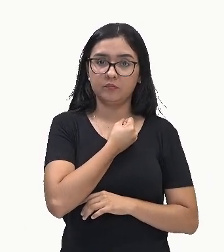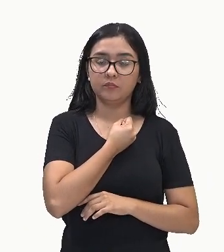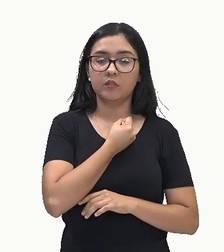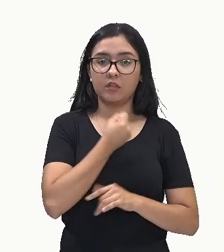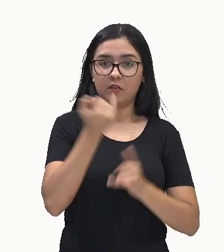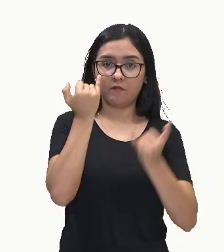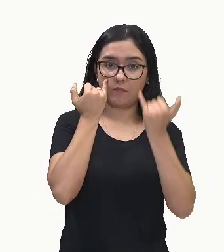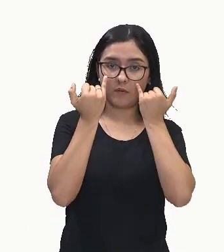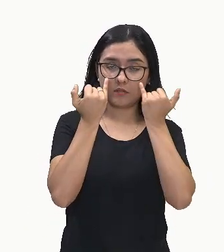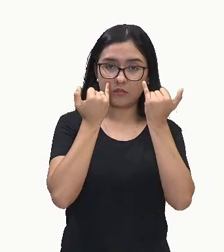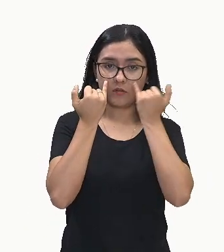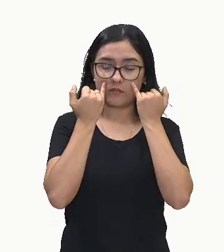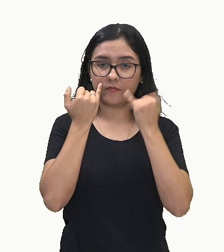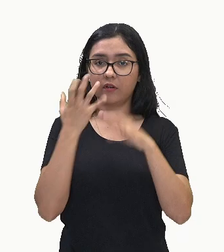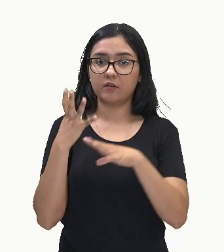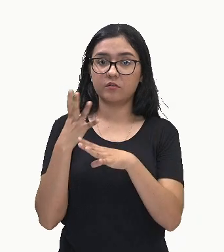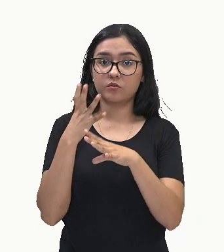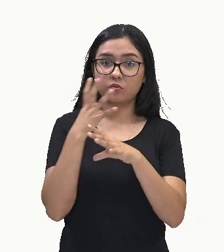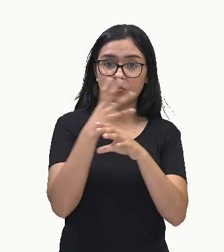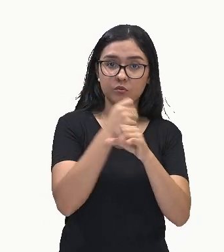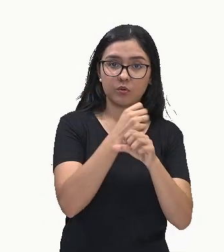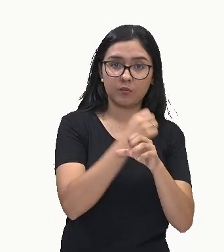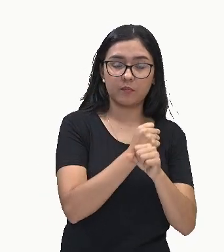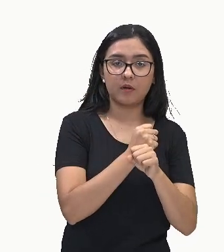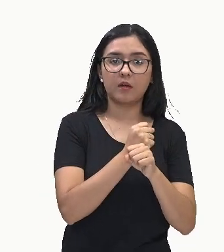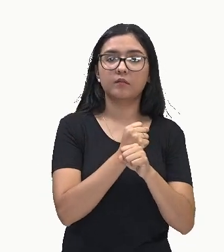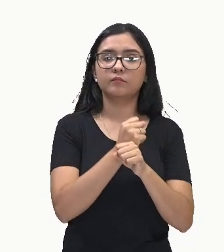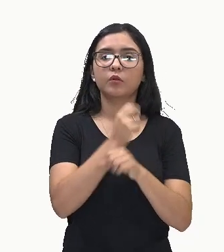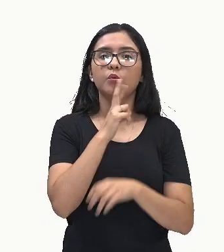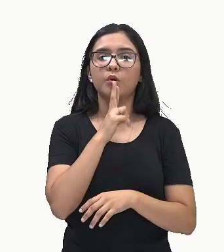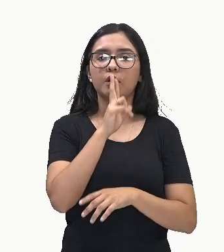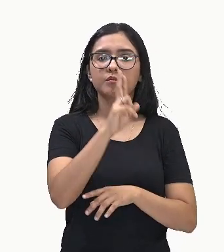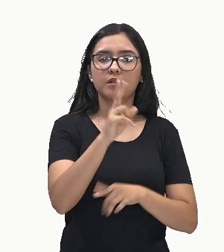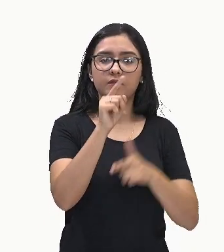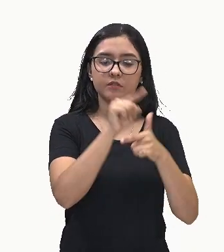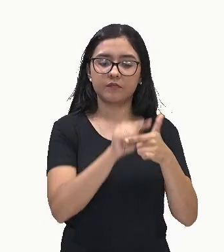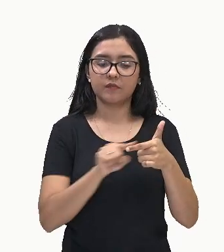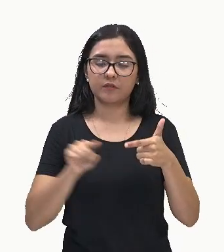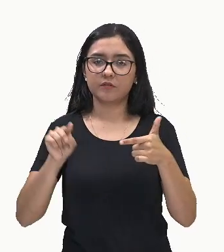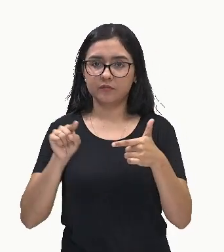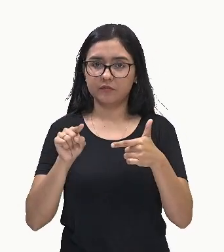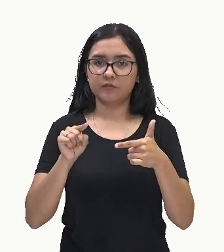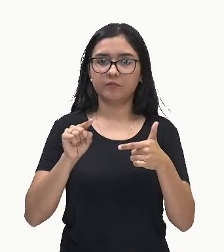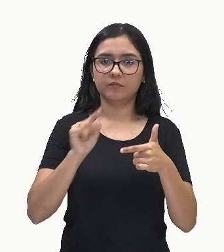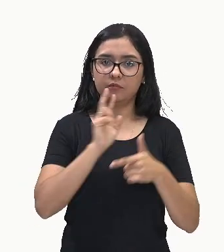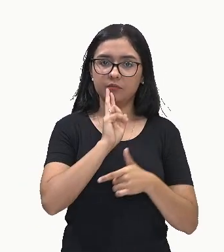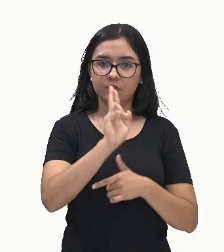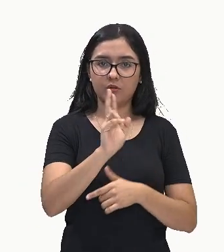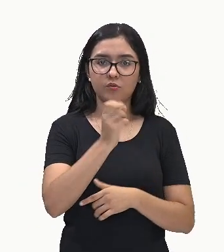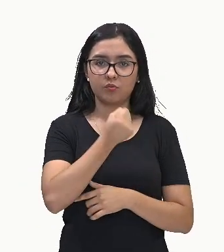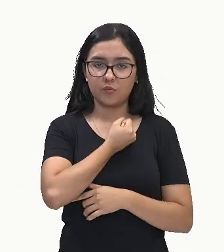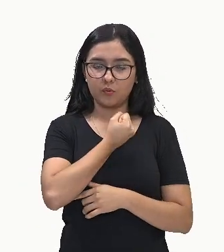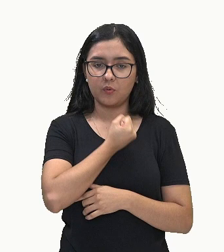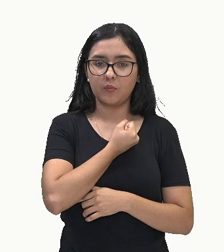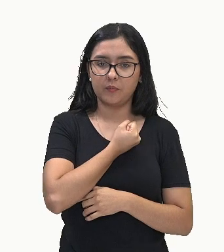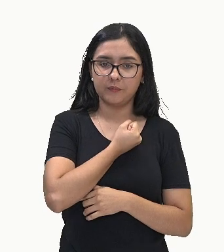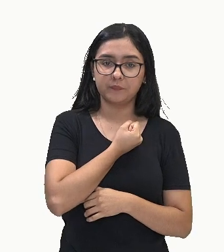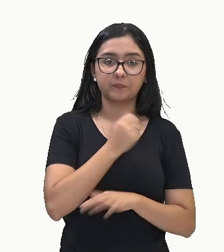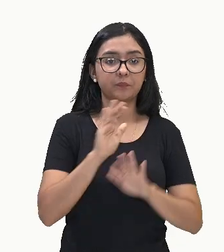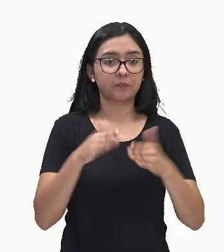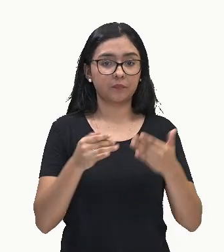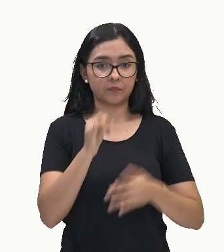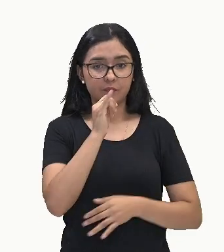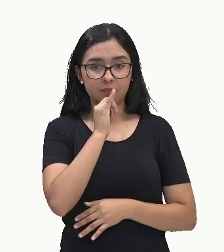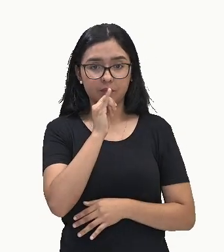e então dividindo o resultado pelo número de valores do conjunto onde nós temos aqui o